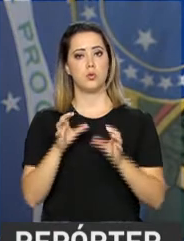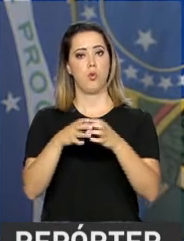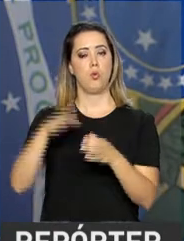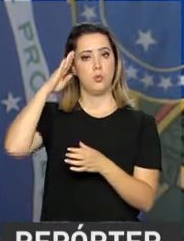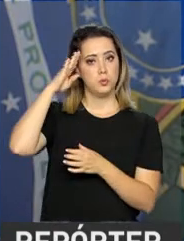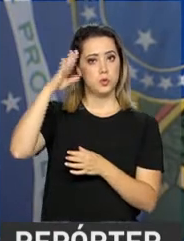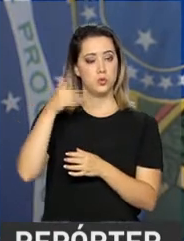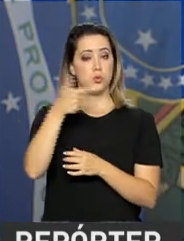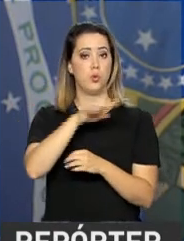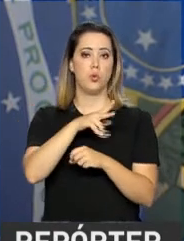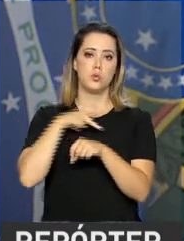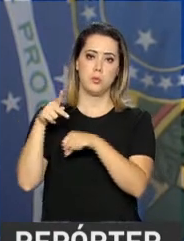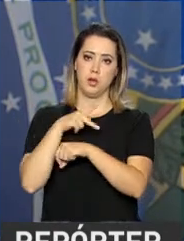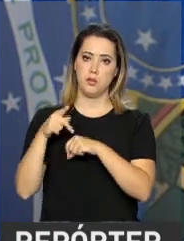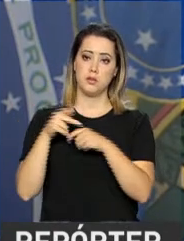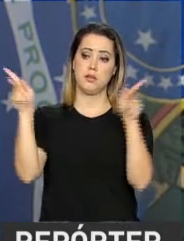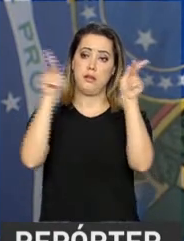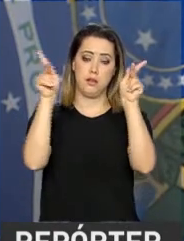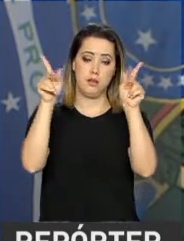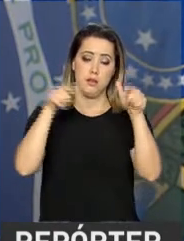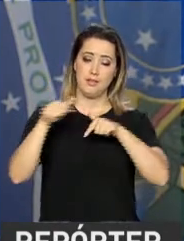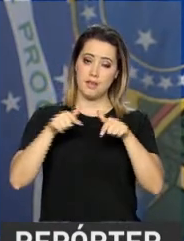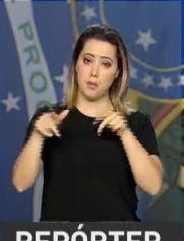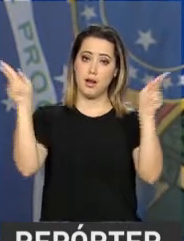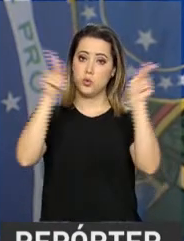exterior em missões de paz